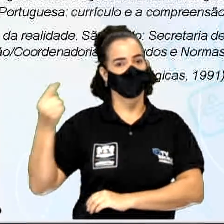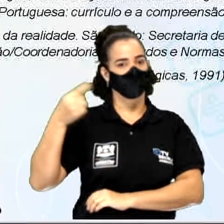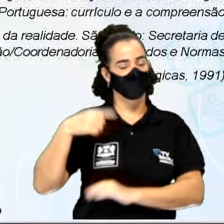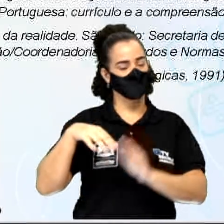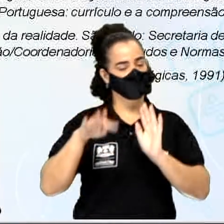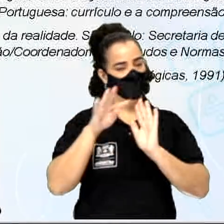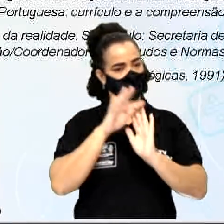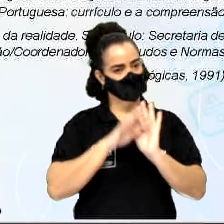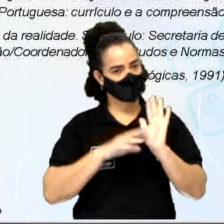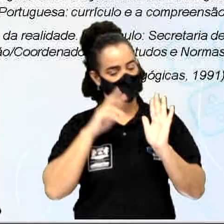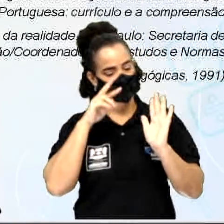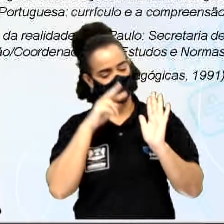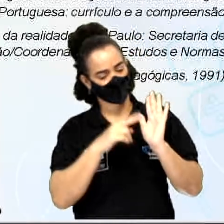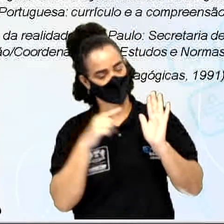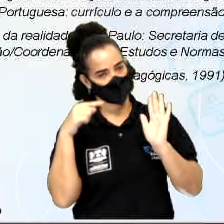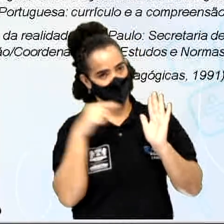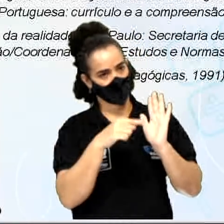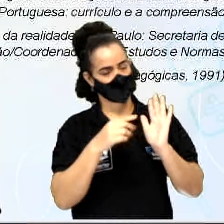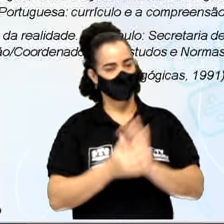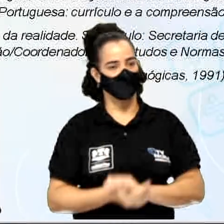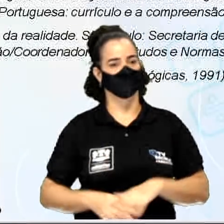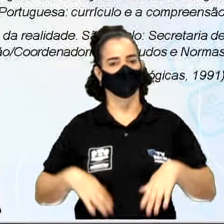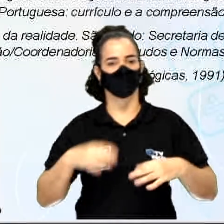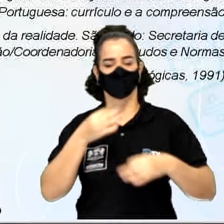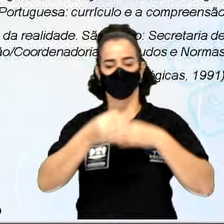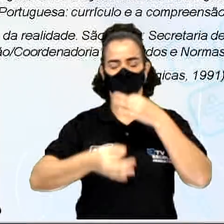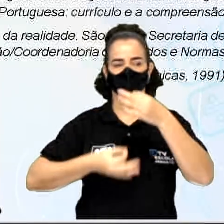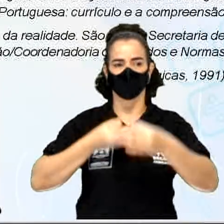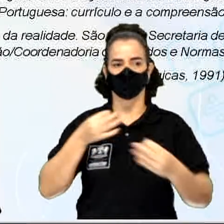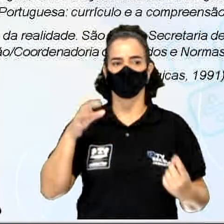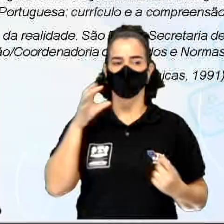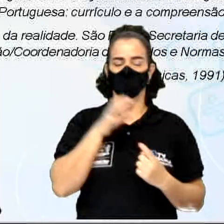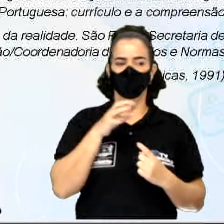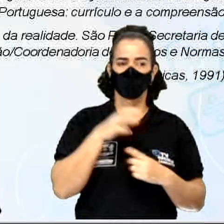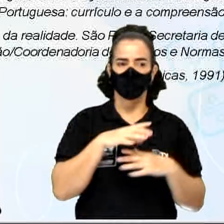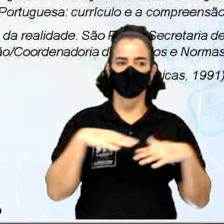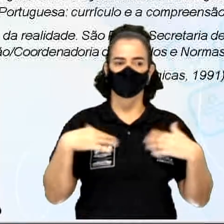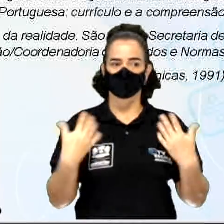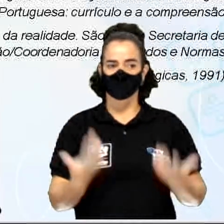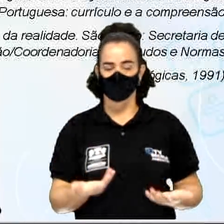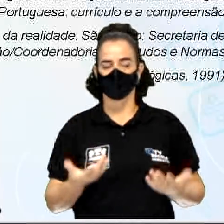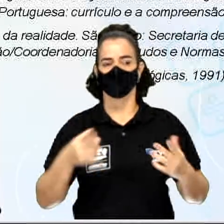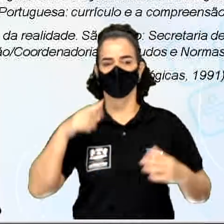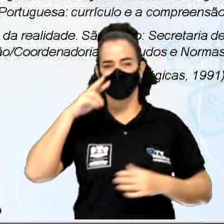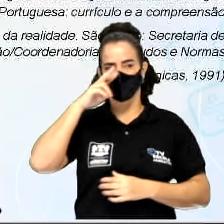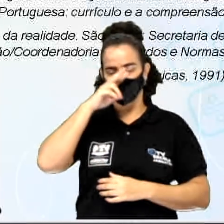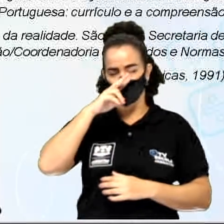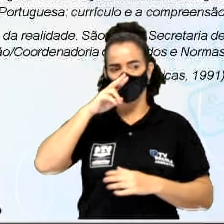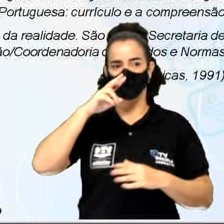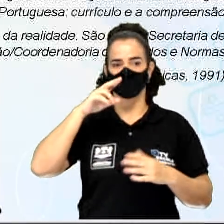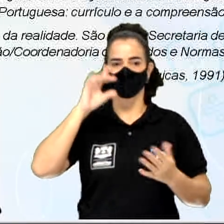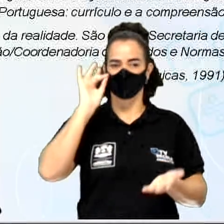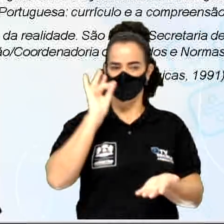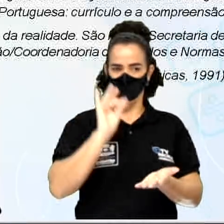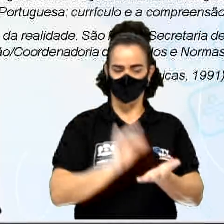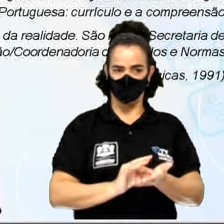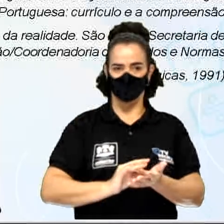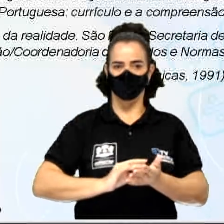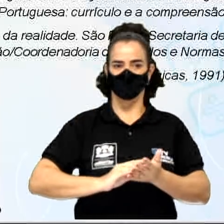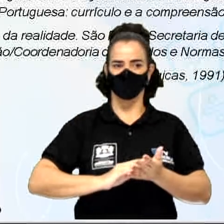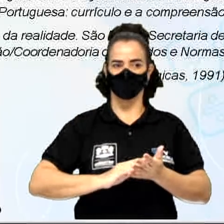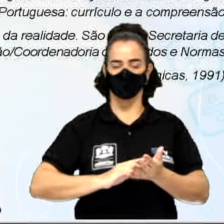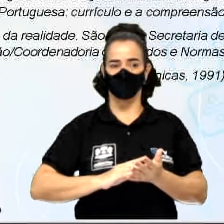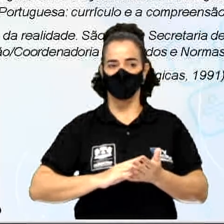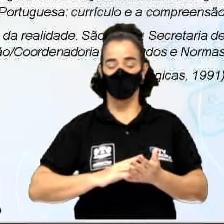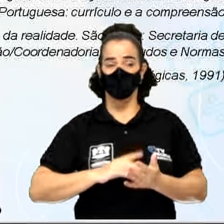seguinte. Era um comentado mito de força e persistência, um terror admirado da favela em que